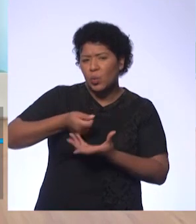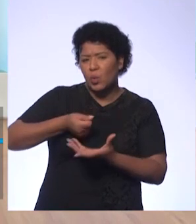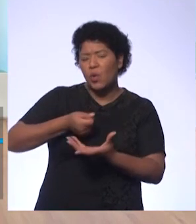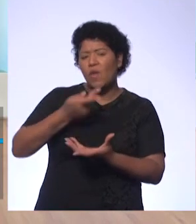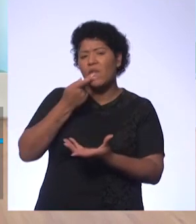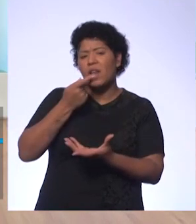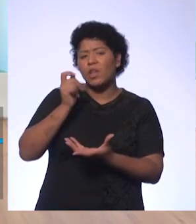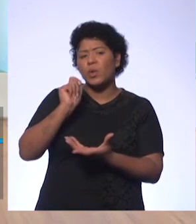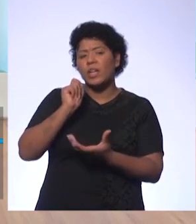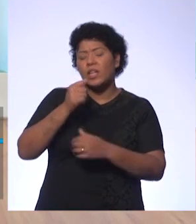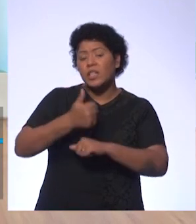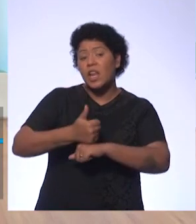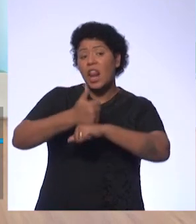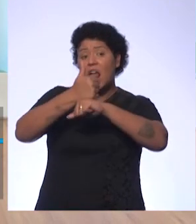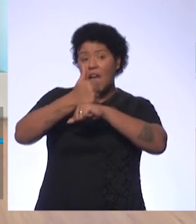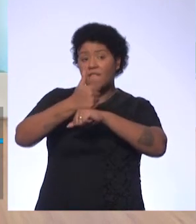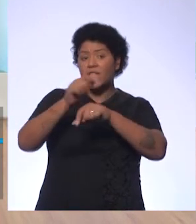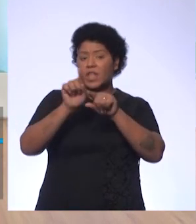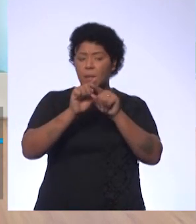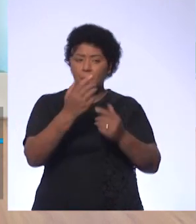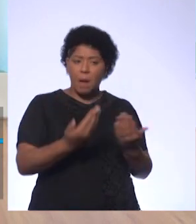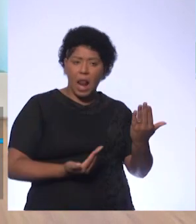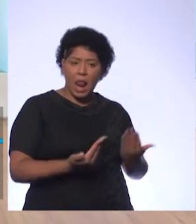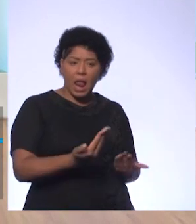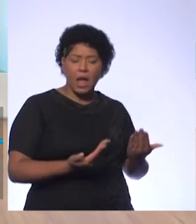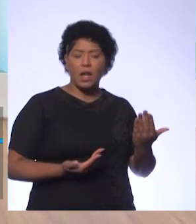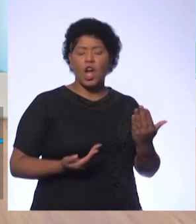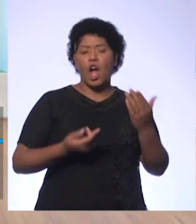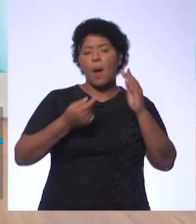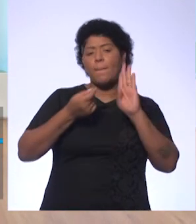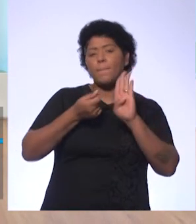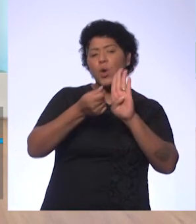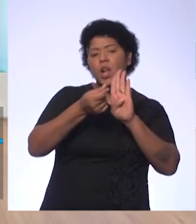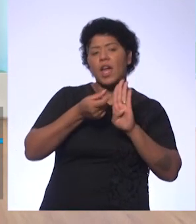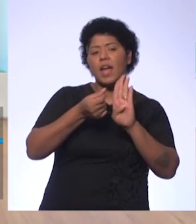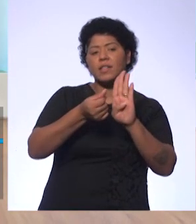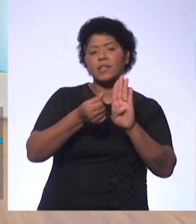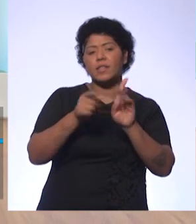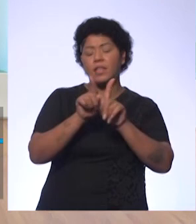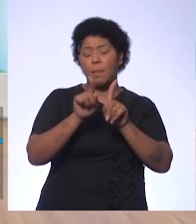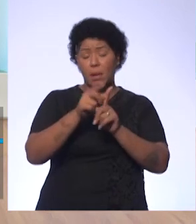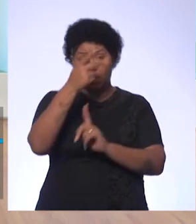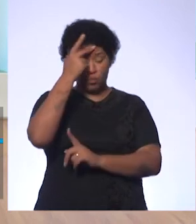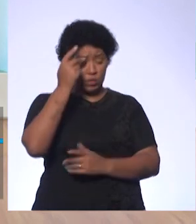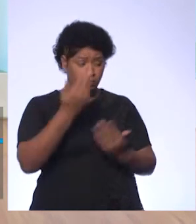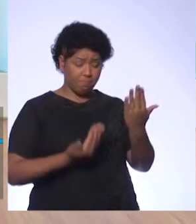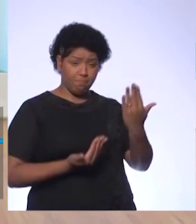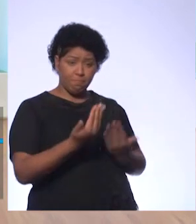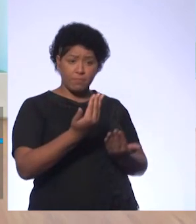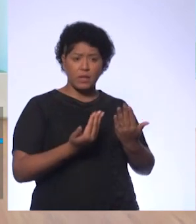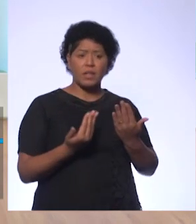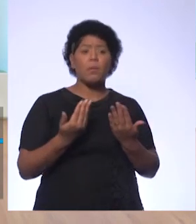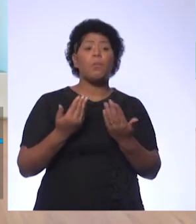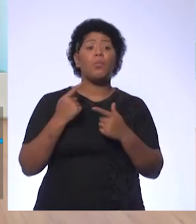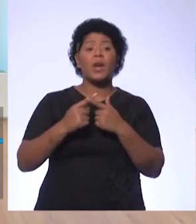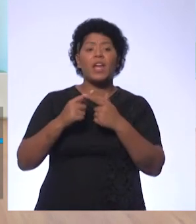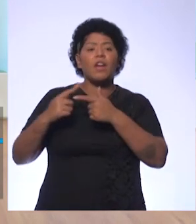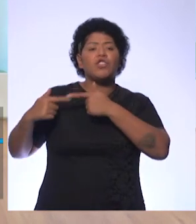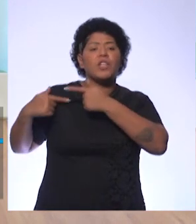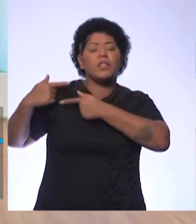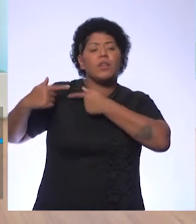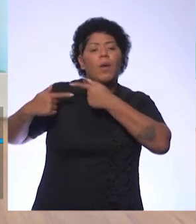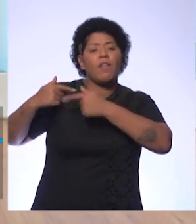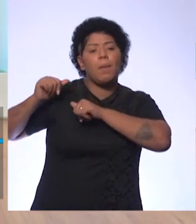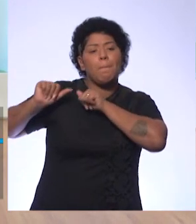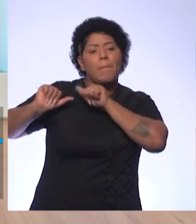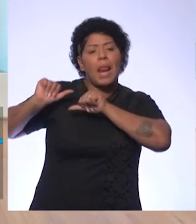patrões, né, e trabalhadores, entre burgueses e trabalhadores. A partir dessa perspectiva, o trabalhador é aquele indivíduo